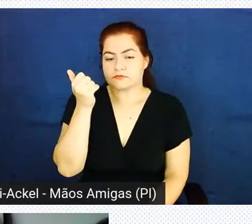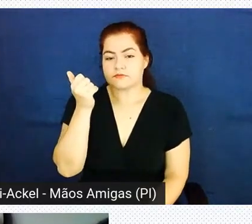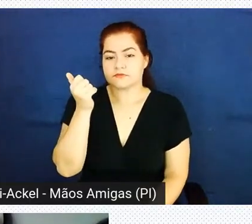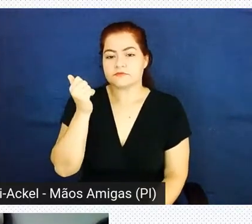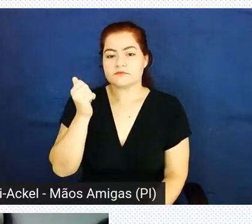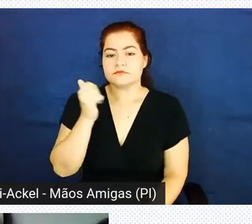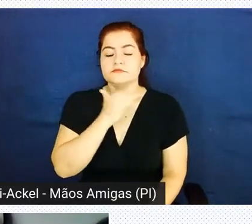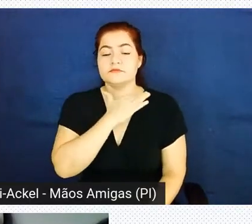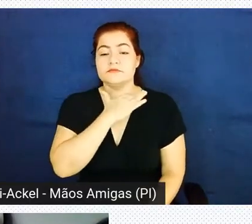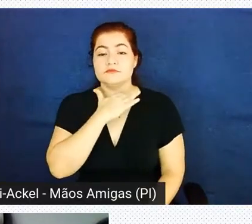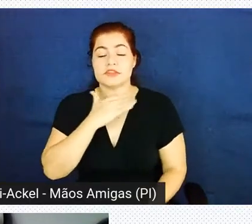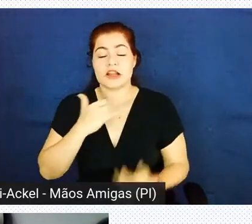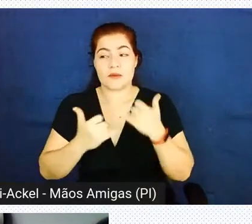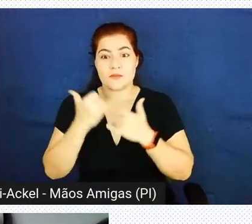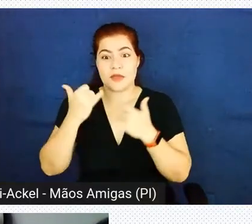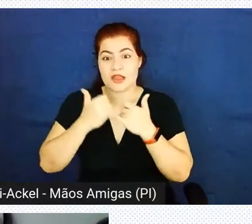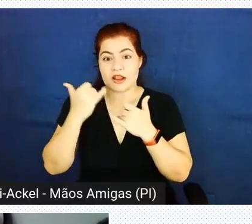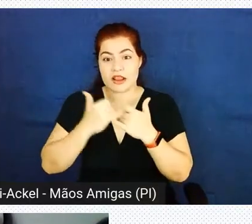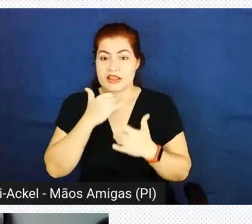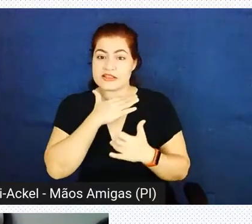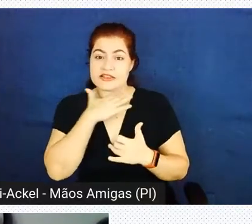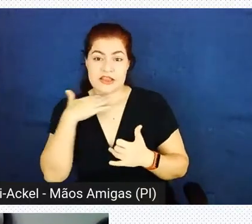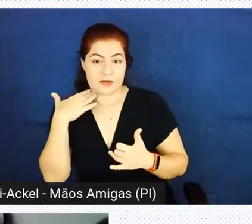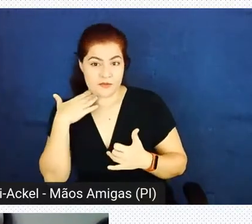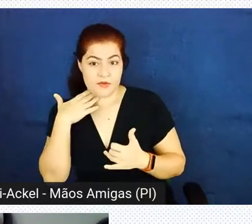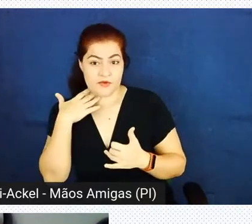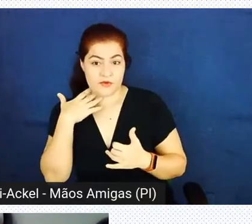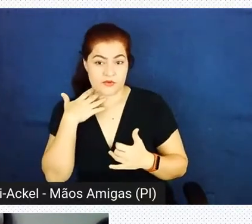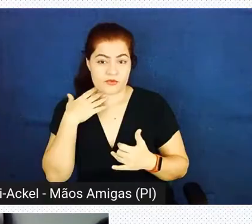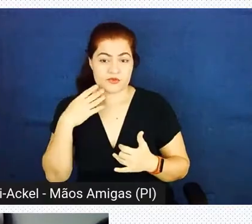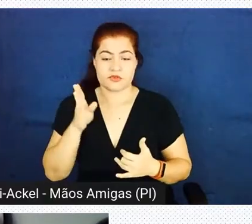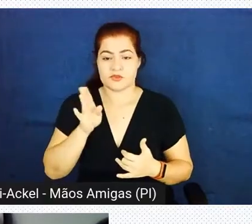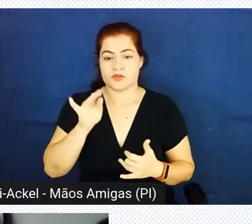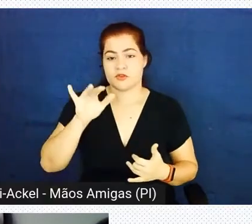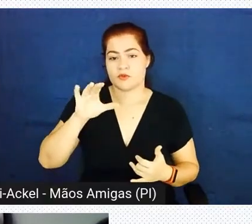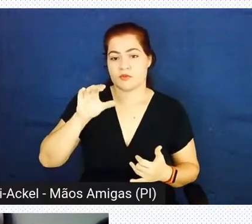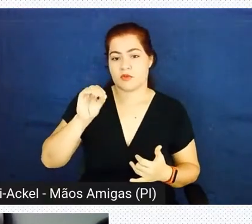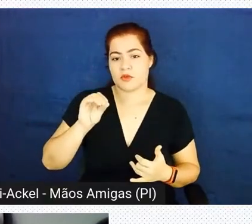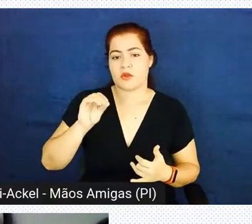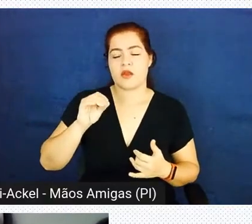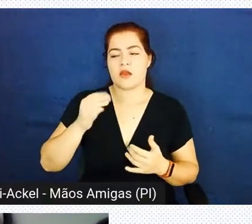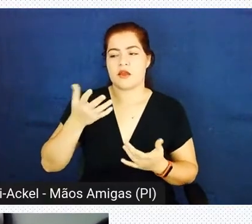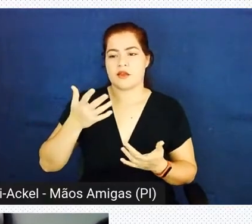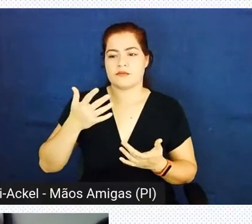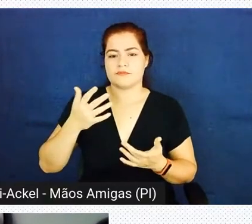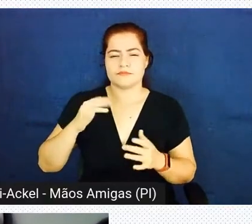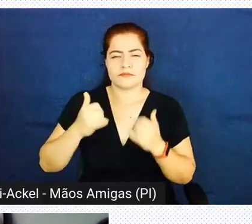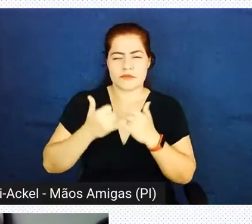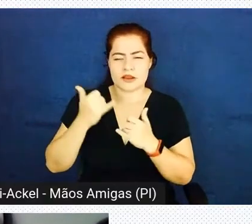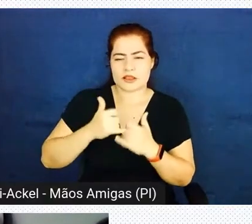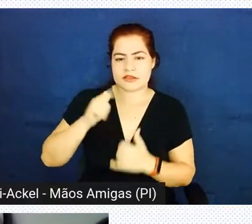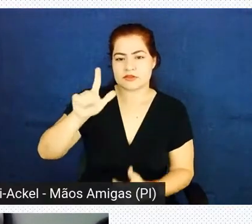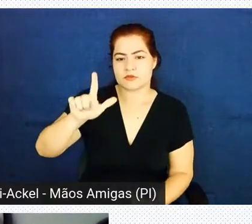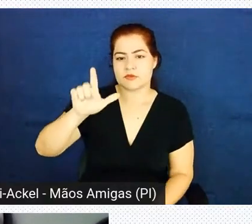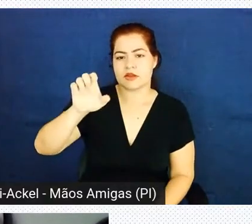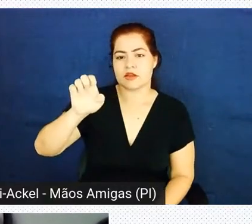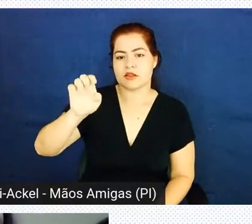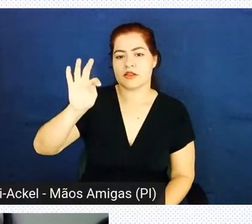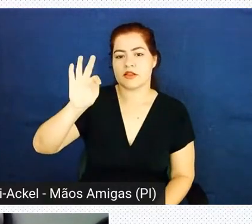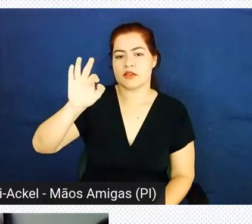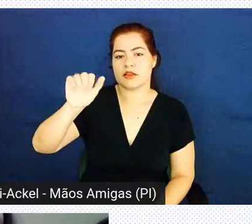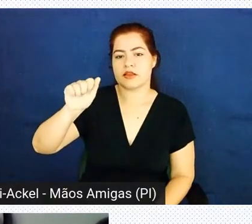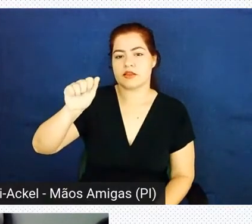morte aparente, né? Biologicamente, uma letargia, mas moralmente,